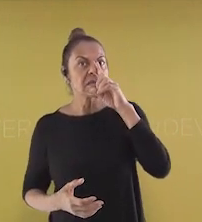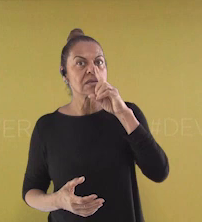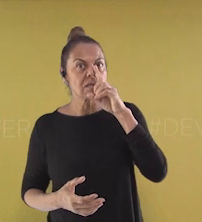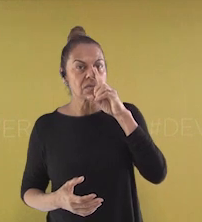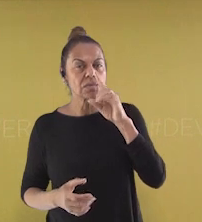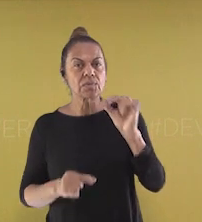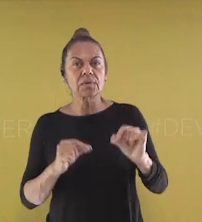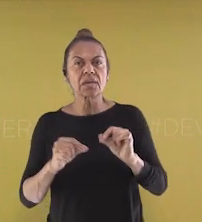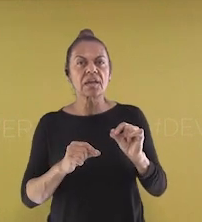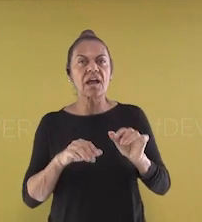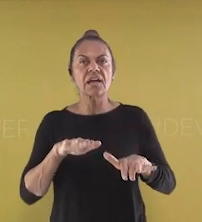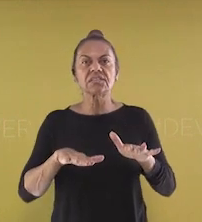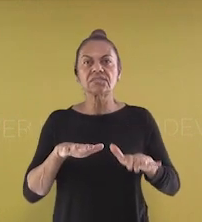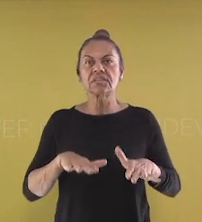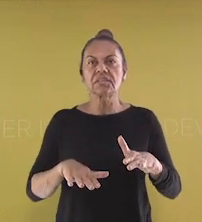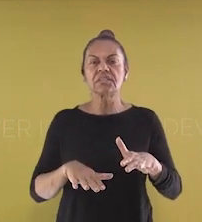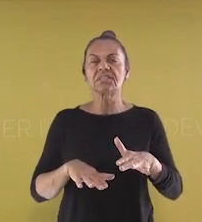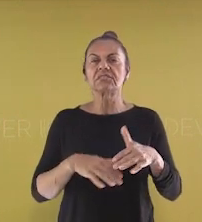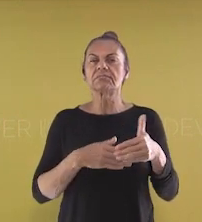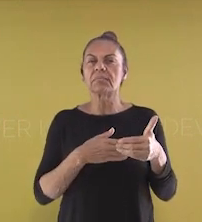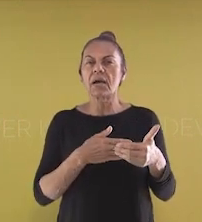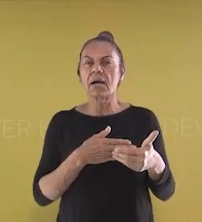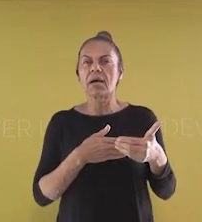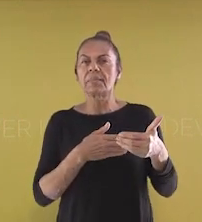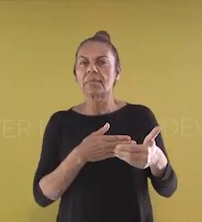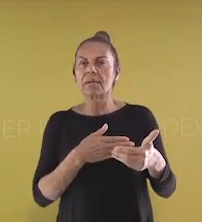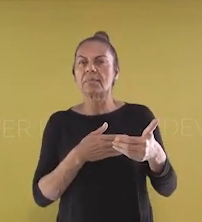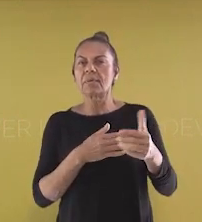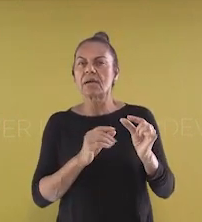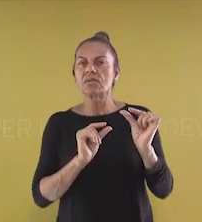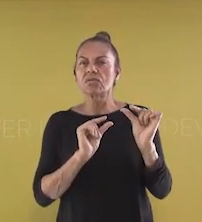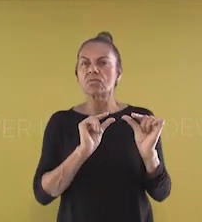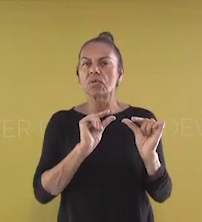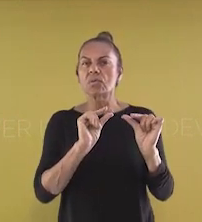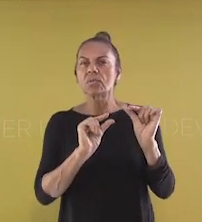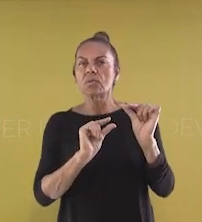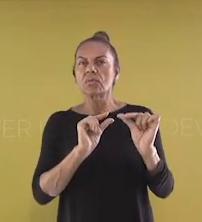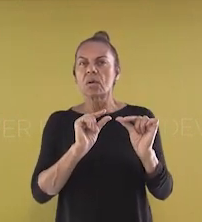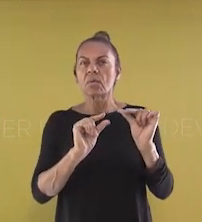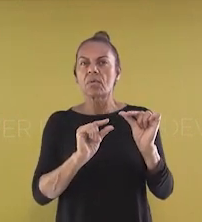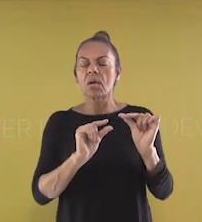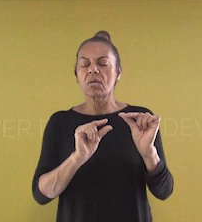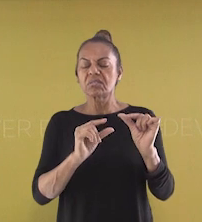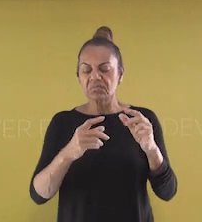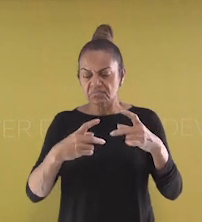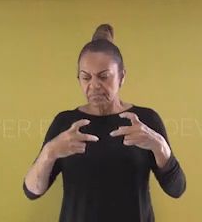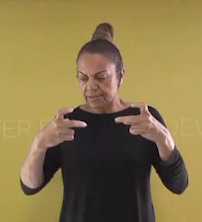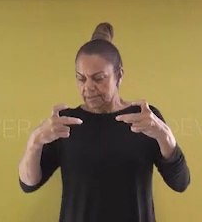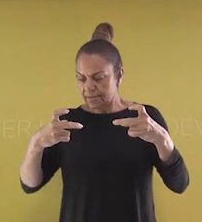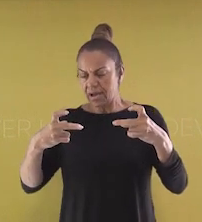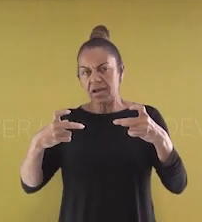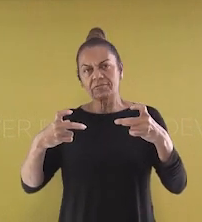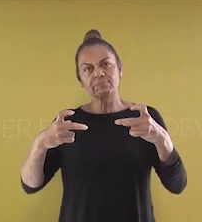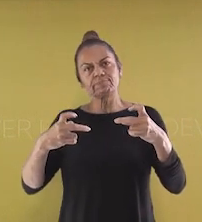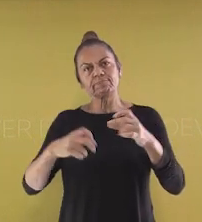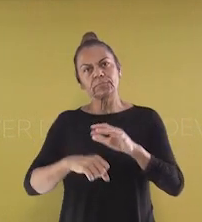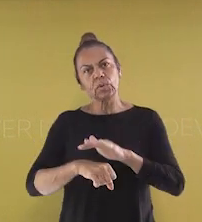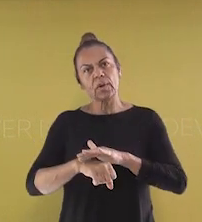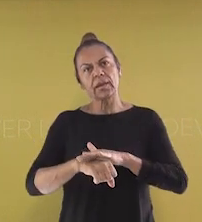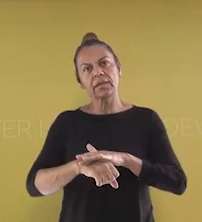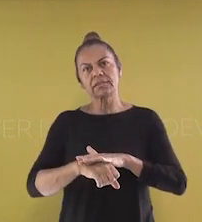mora o perigo, muitas vezes de forma lenta e silenciosa. Quando percebemos, já estamos